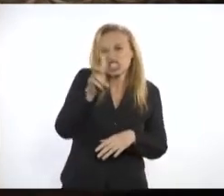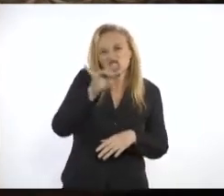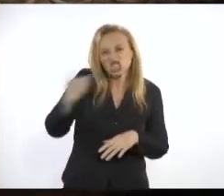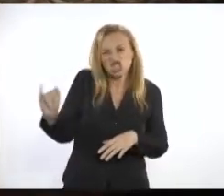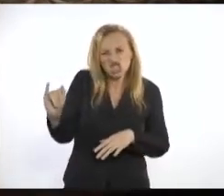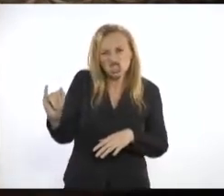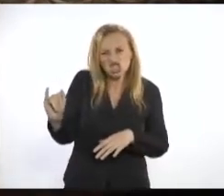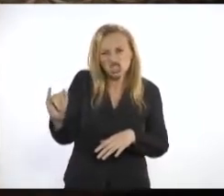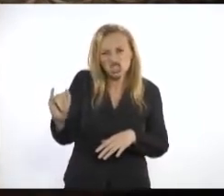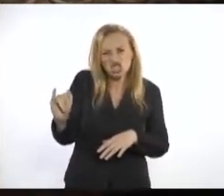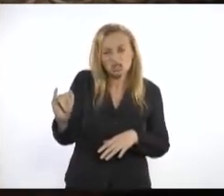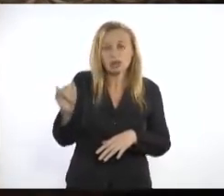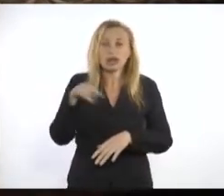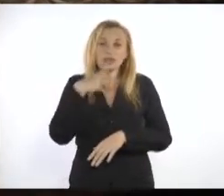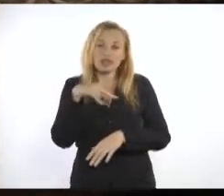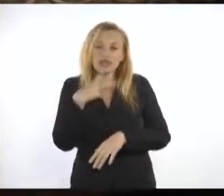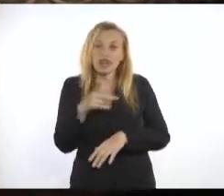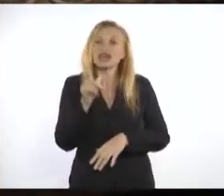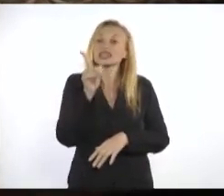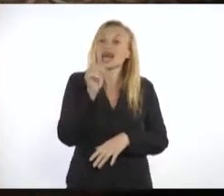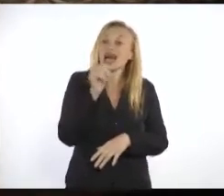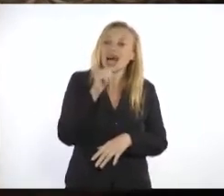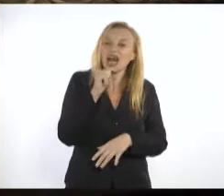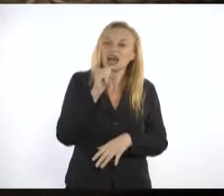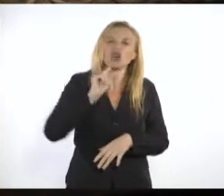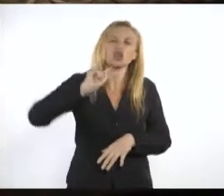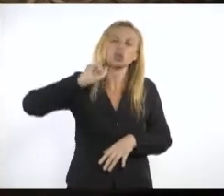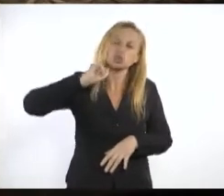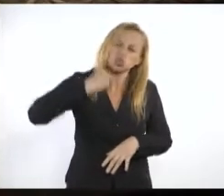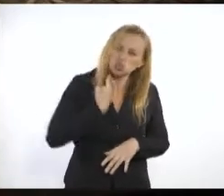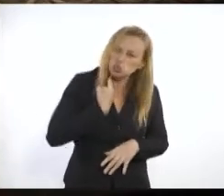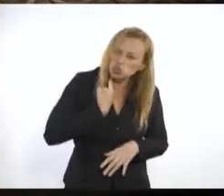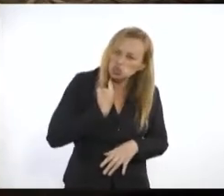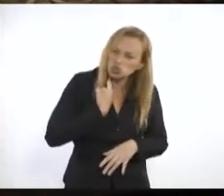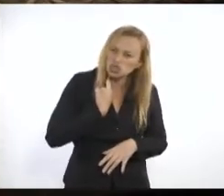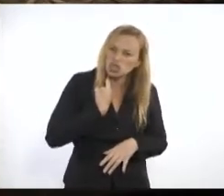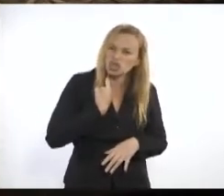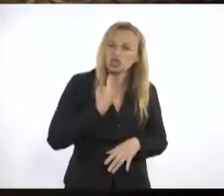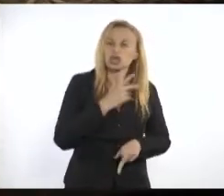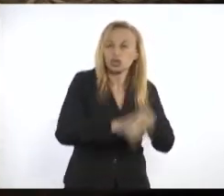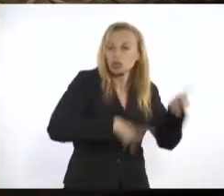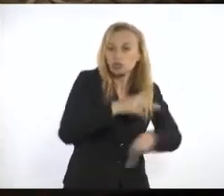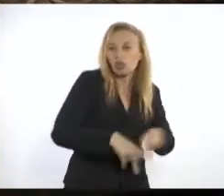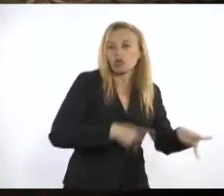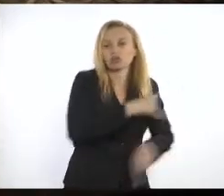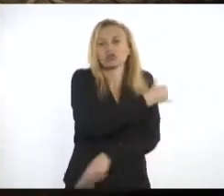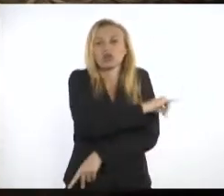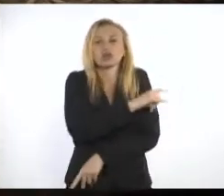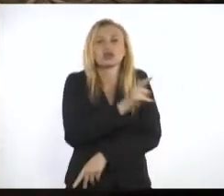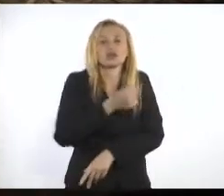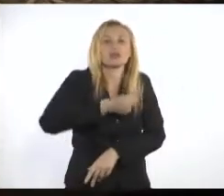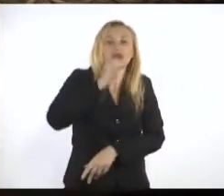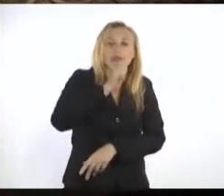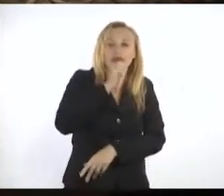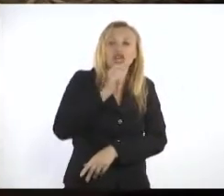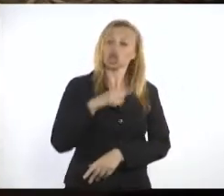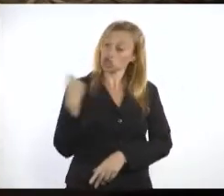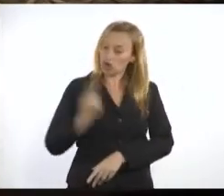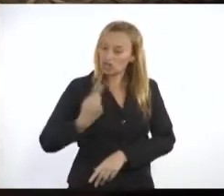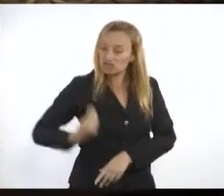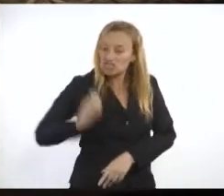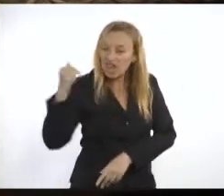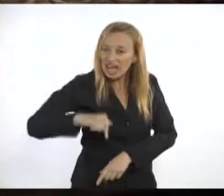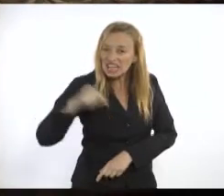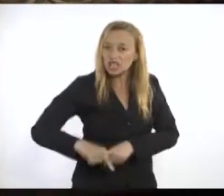se posicionar sobre a água podre que o povo do Rio de Janeiro estava bebendo, nós estávamos aqui